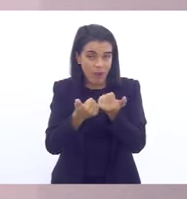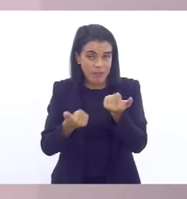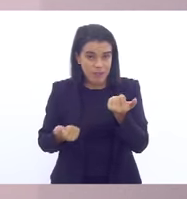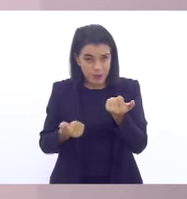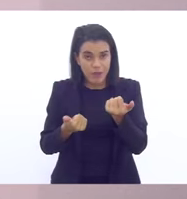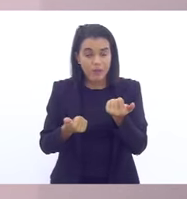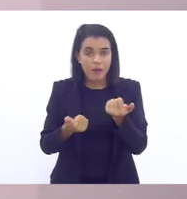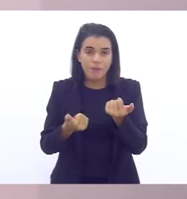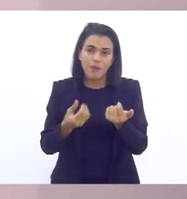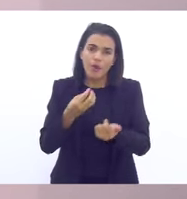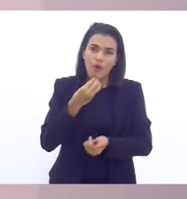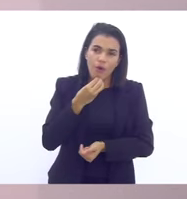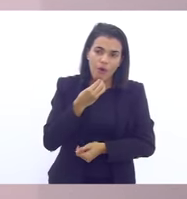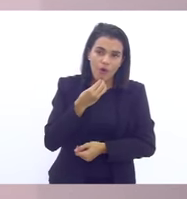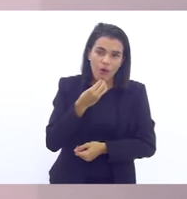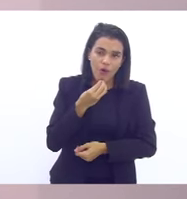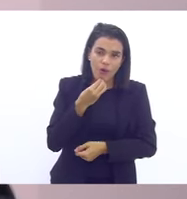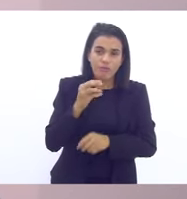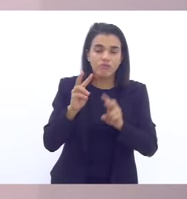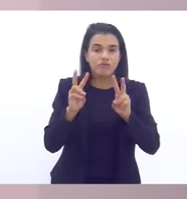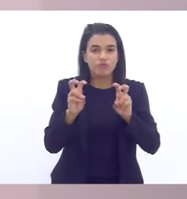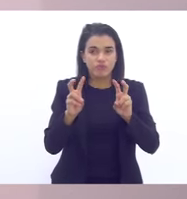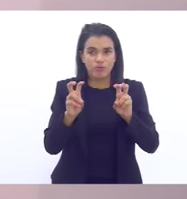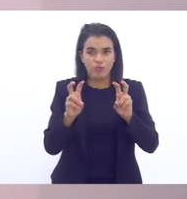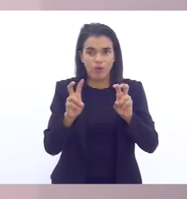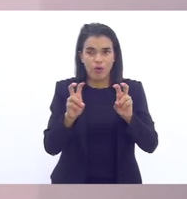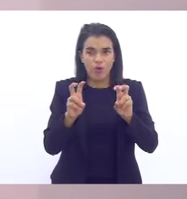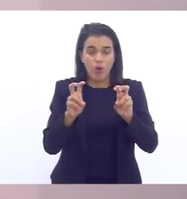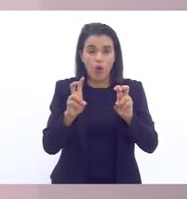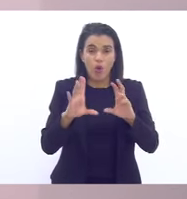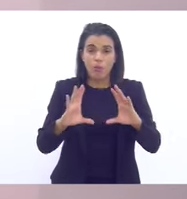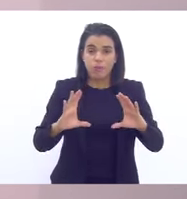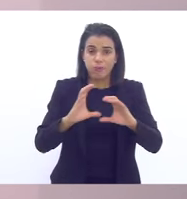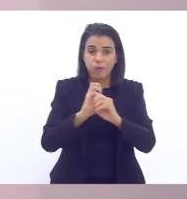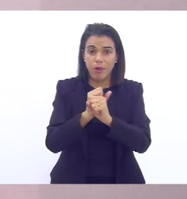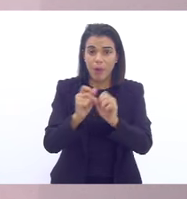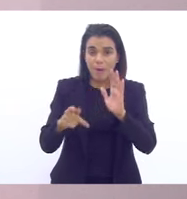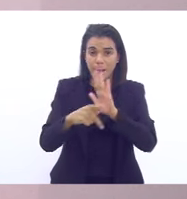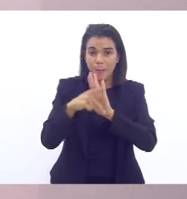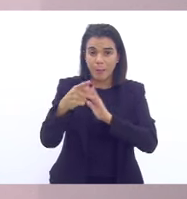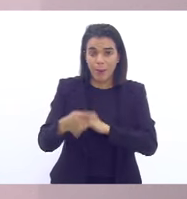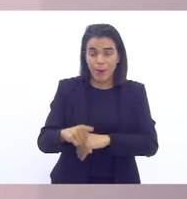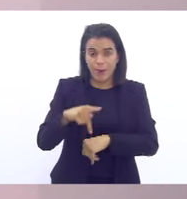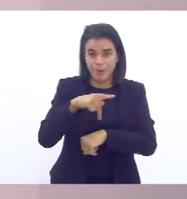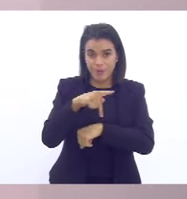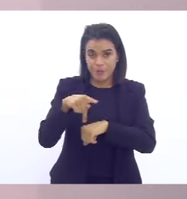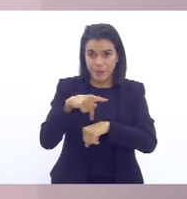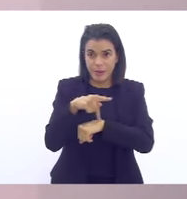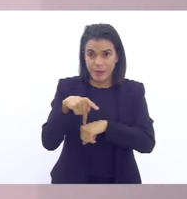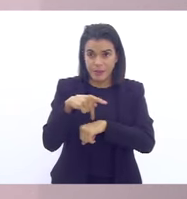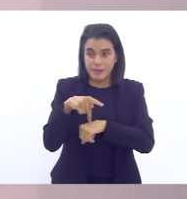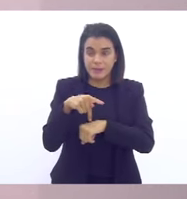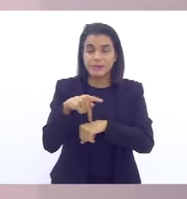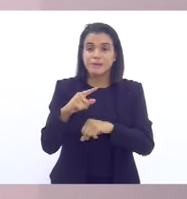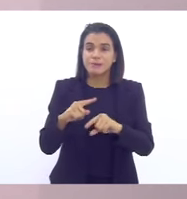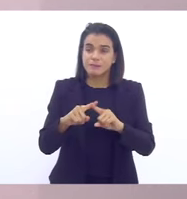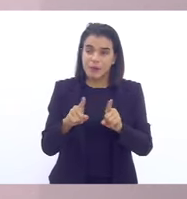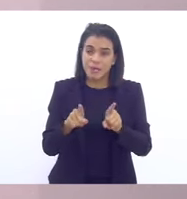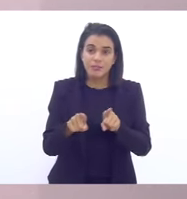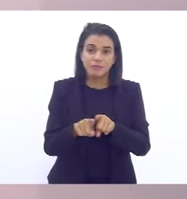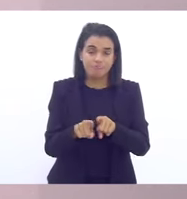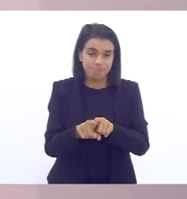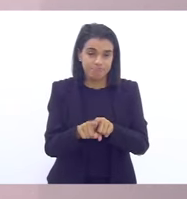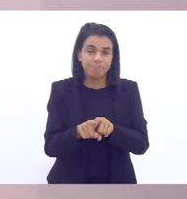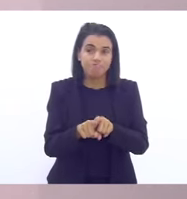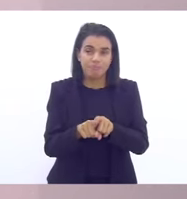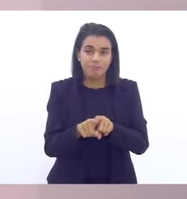passou, é lógico que diz respeito à empresa no país, né? Mas a gente, como também entrou em operação